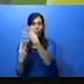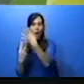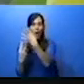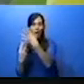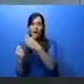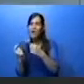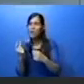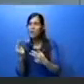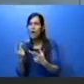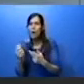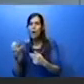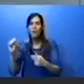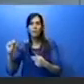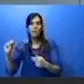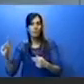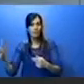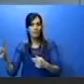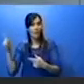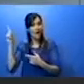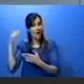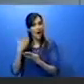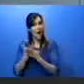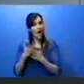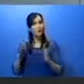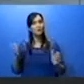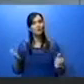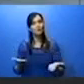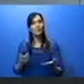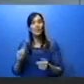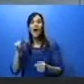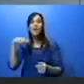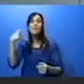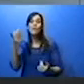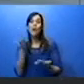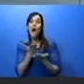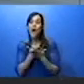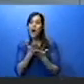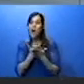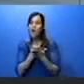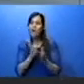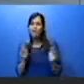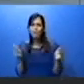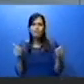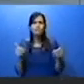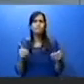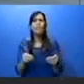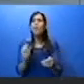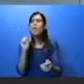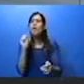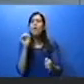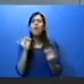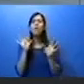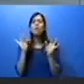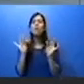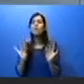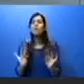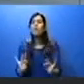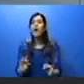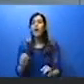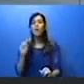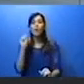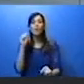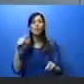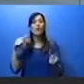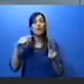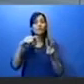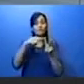Resumindo, pessoal, essa foi a nossa aula de hoje. Na próxima aula a gente vai definir o que é a radiação de fato.